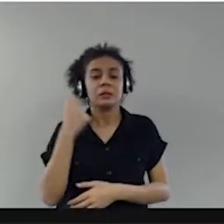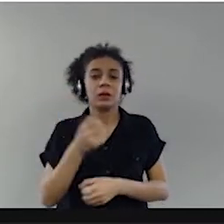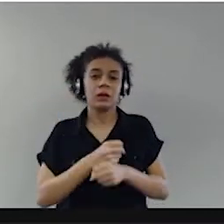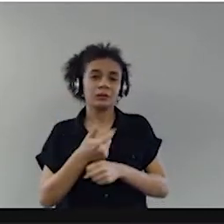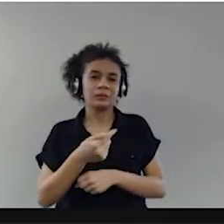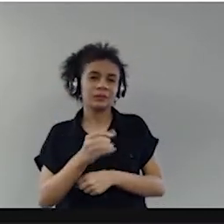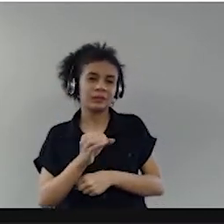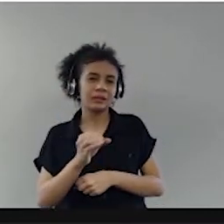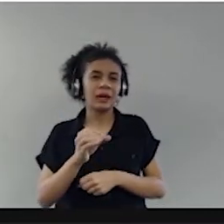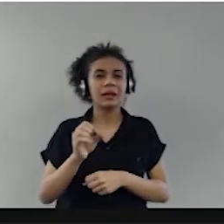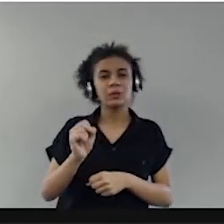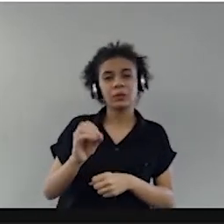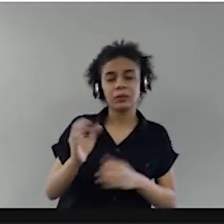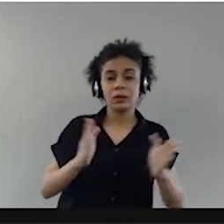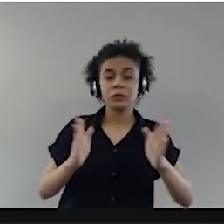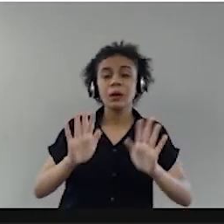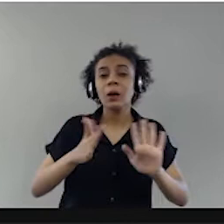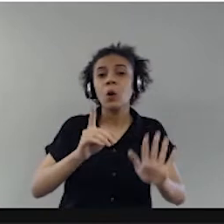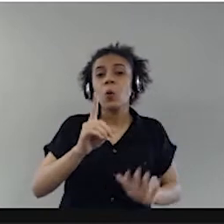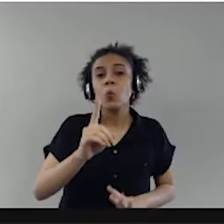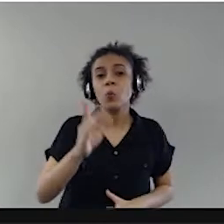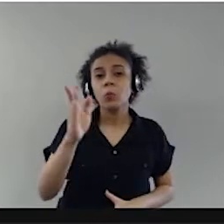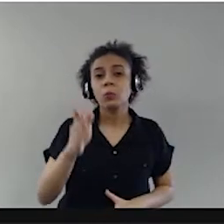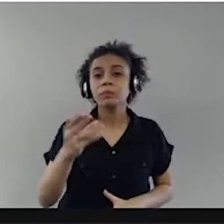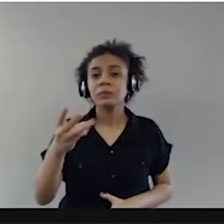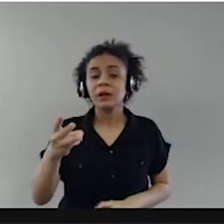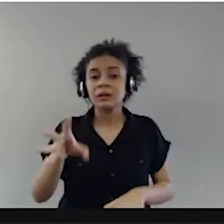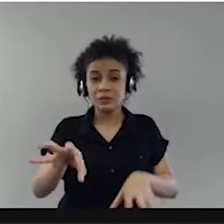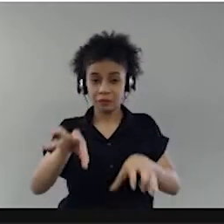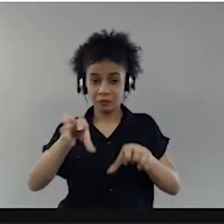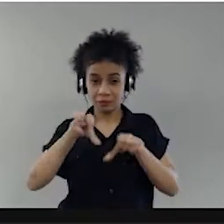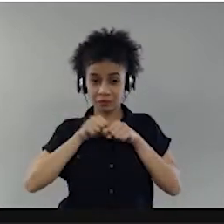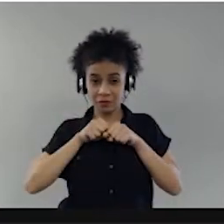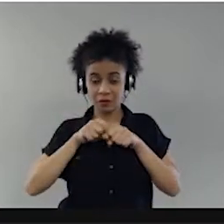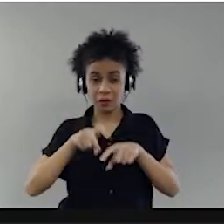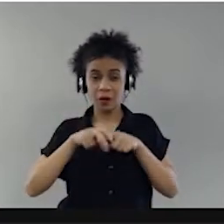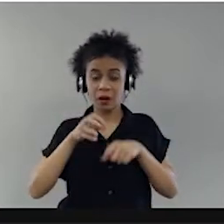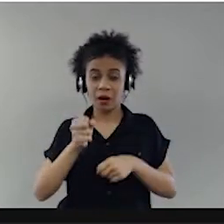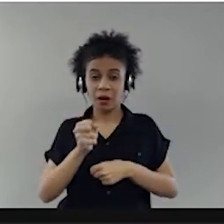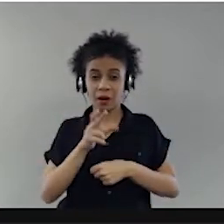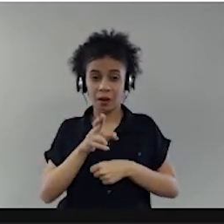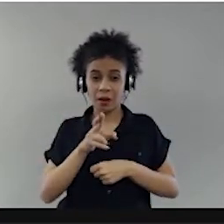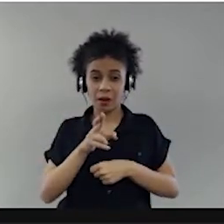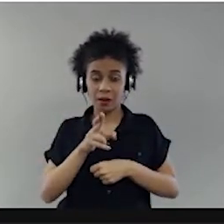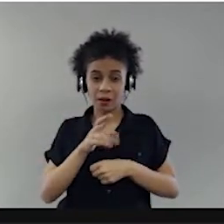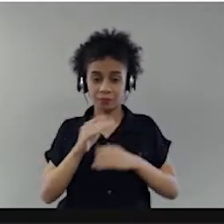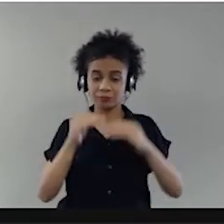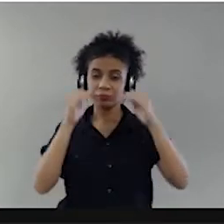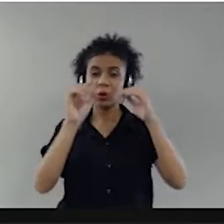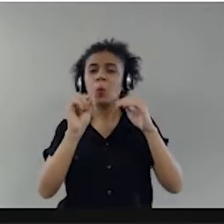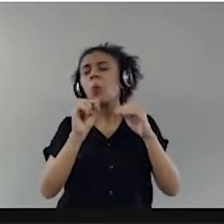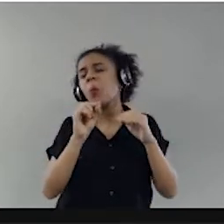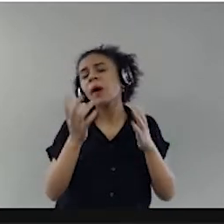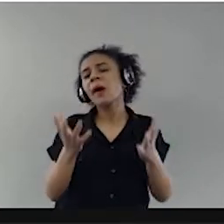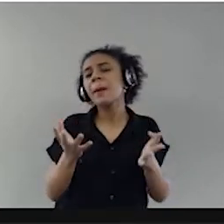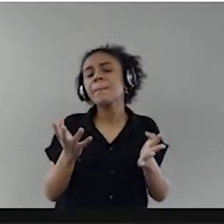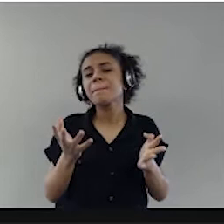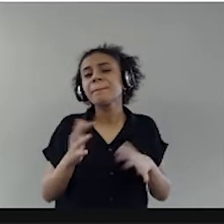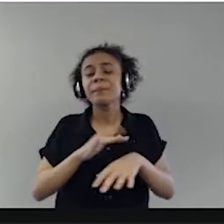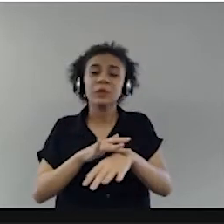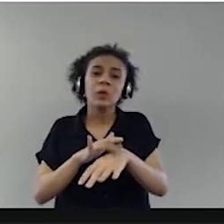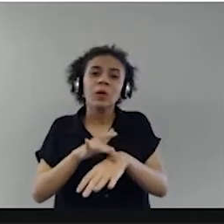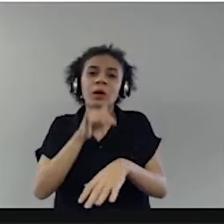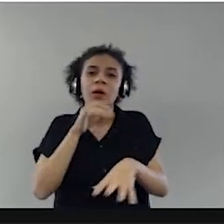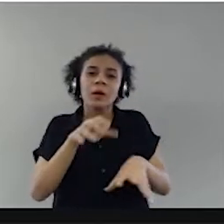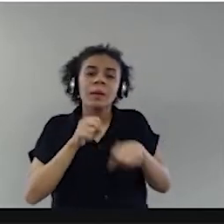80, cerca de um terço das infecções do trato respiratório superior, ou seja, daquela doença que